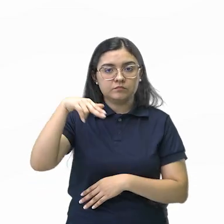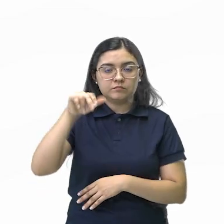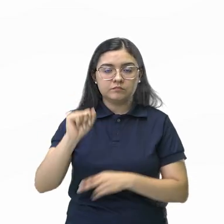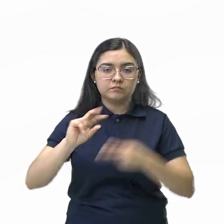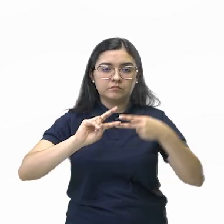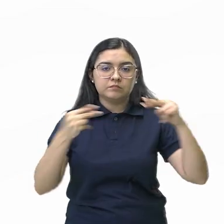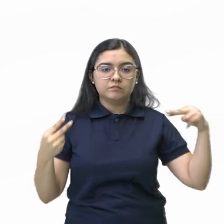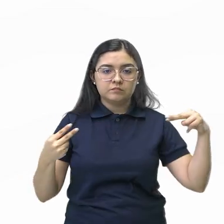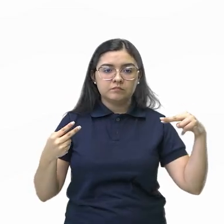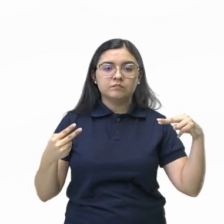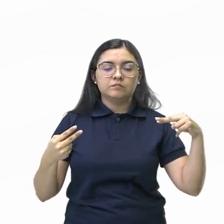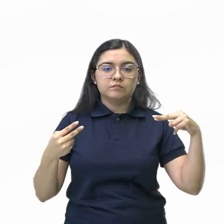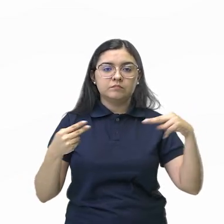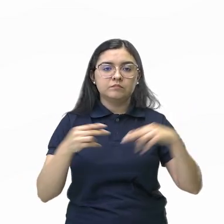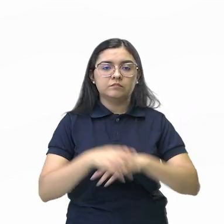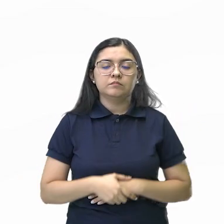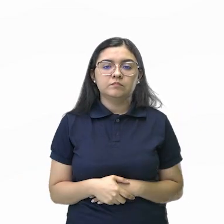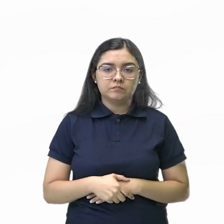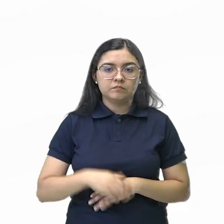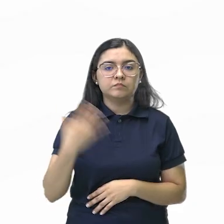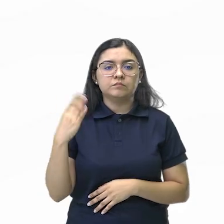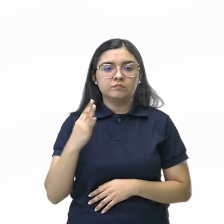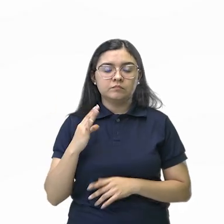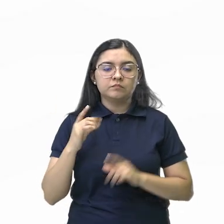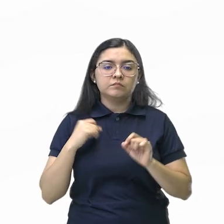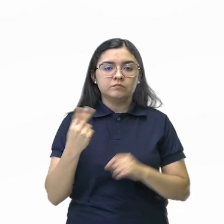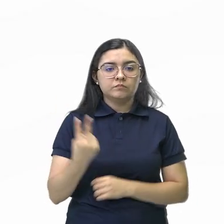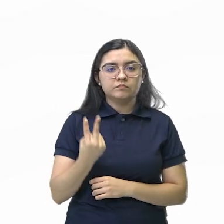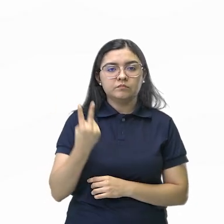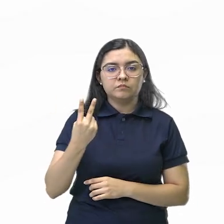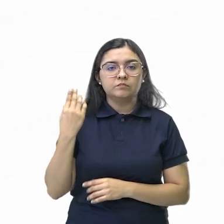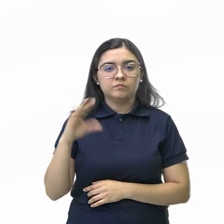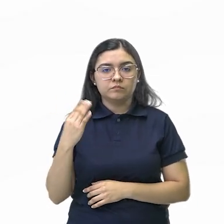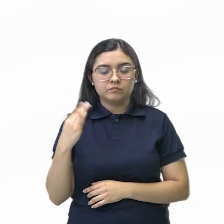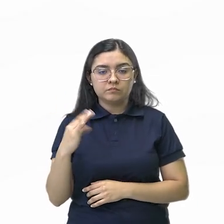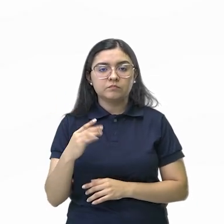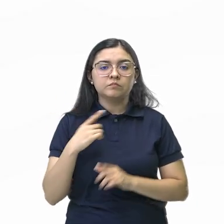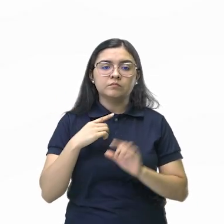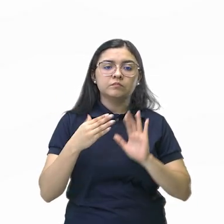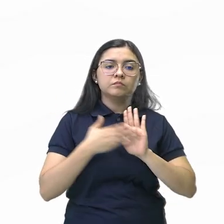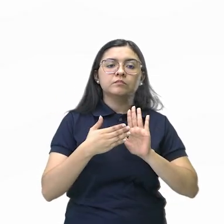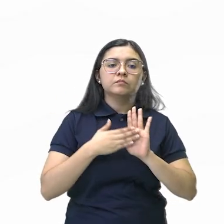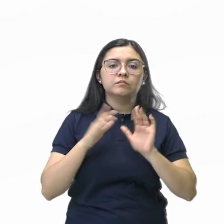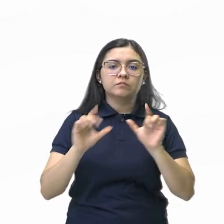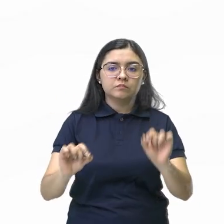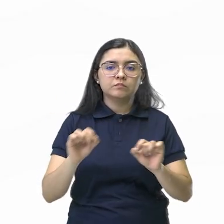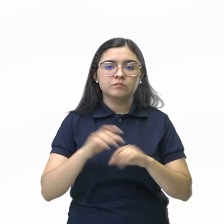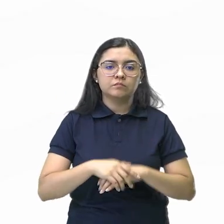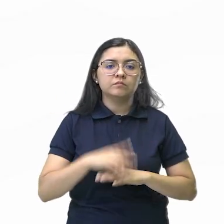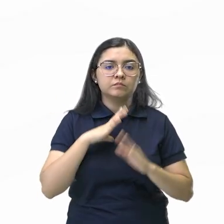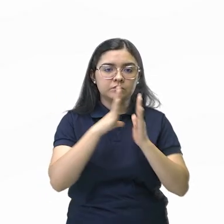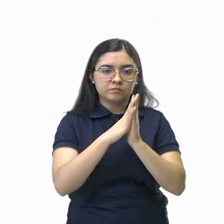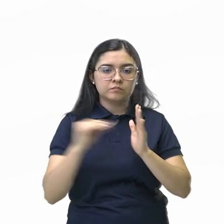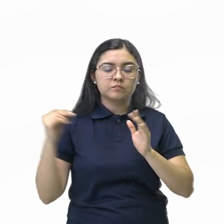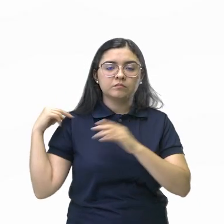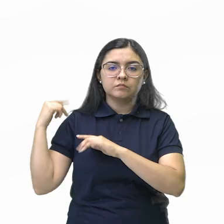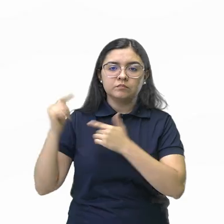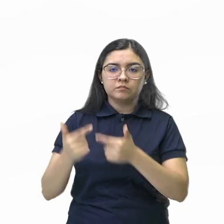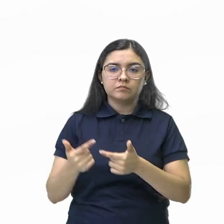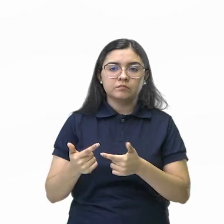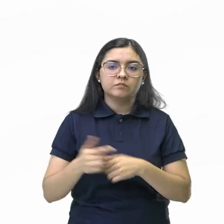né, descoberta pelo Watson e Crick, né, que foram uma dupla de cientistas que propuseram aí o modelo